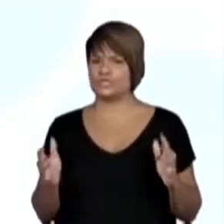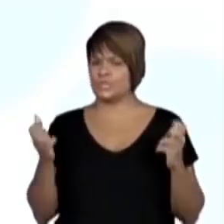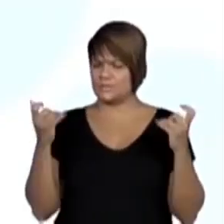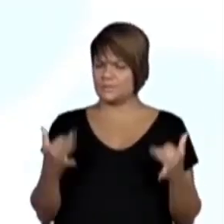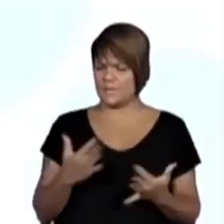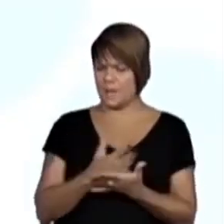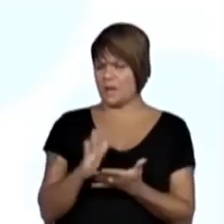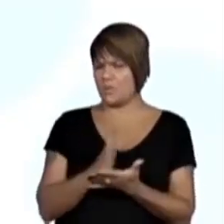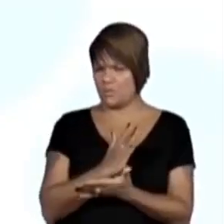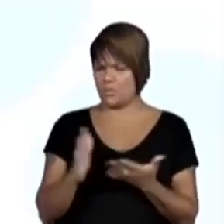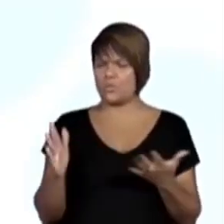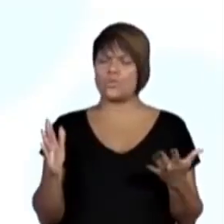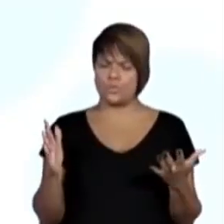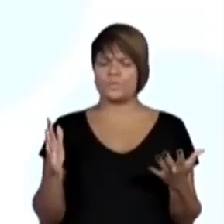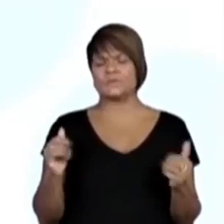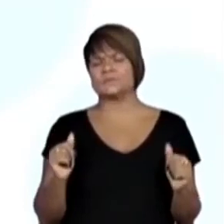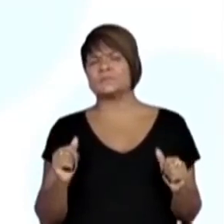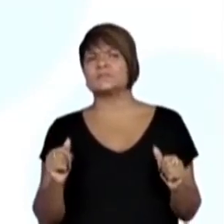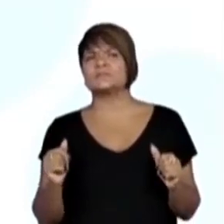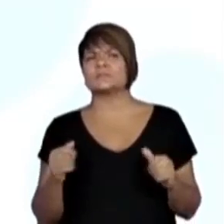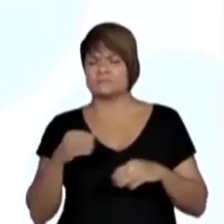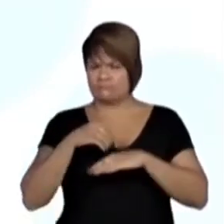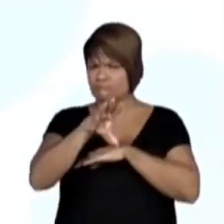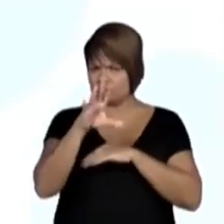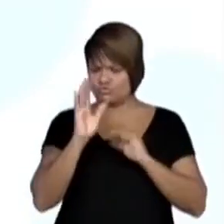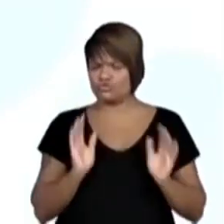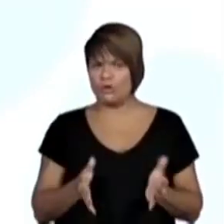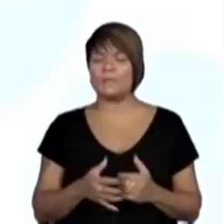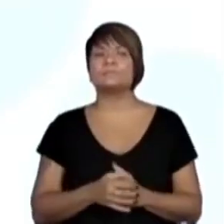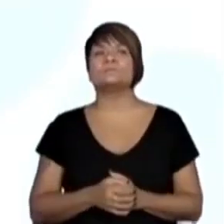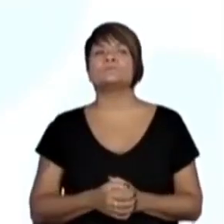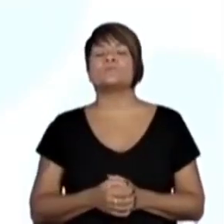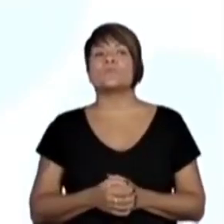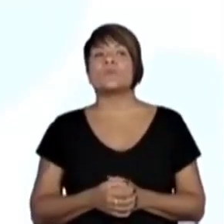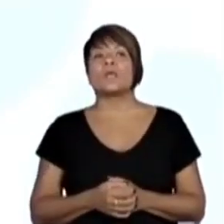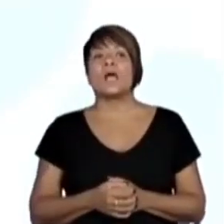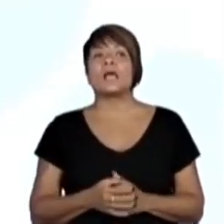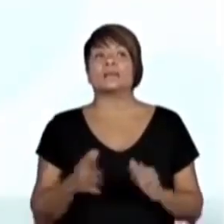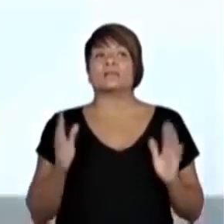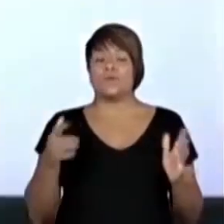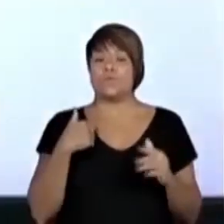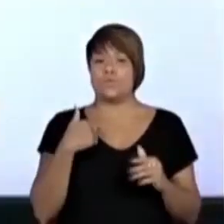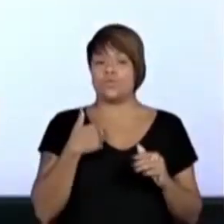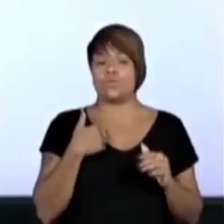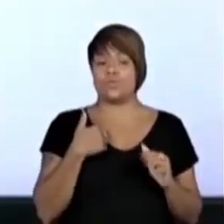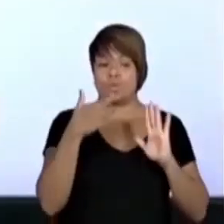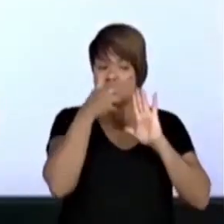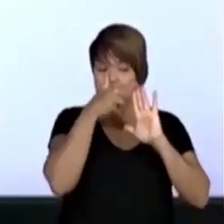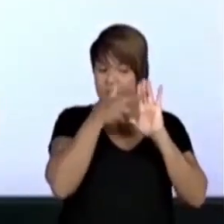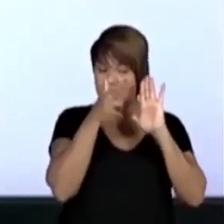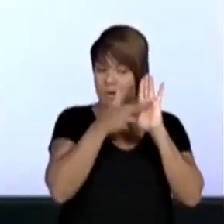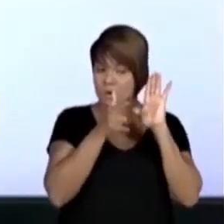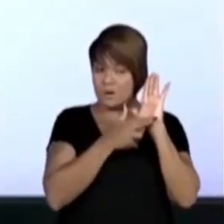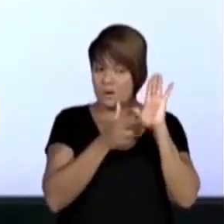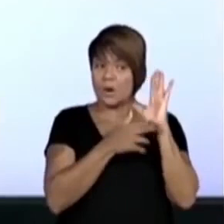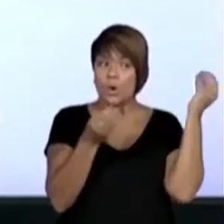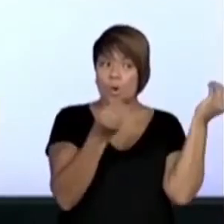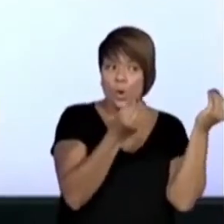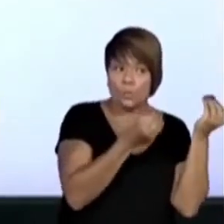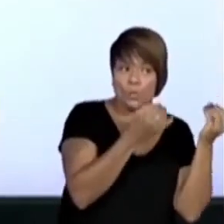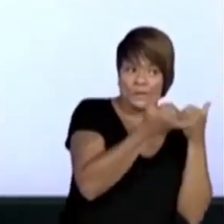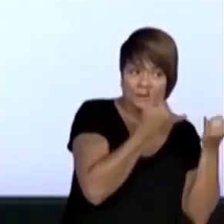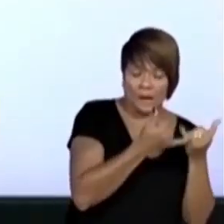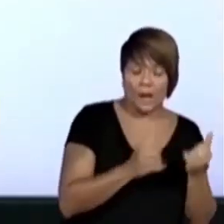algumas vezes, o texto... um texto que traz instruções, seja de como brincar ou de